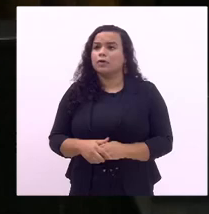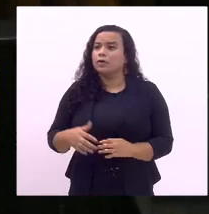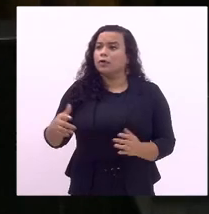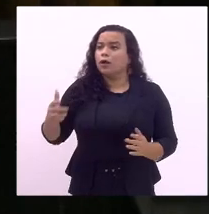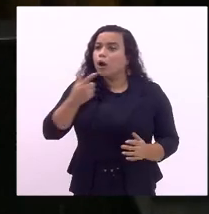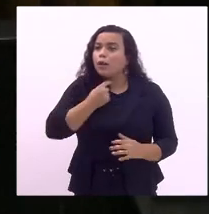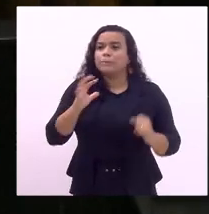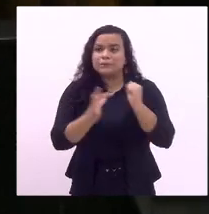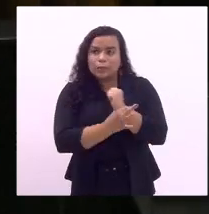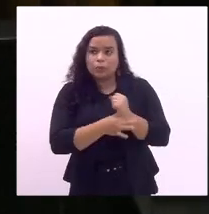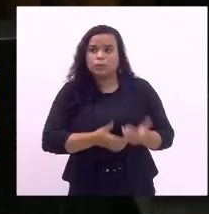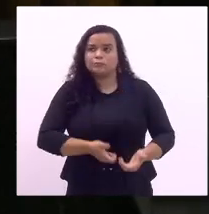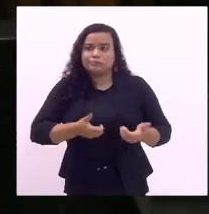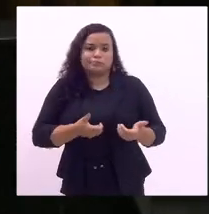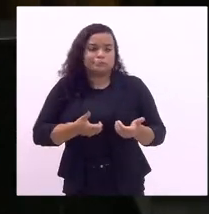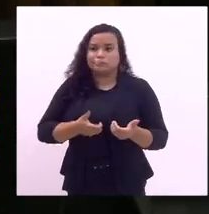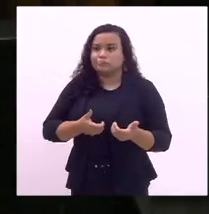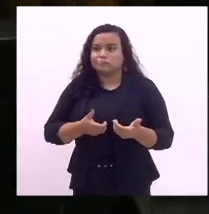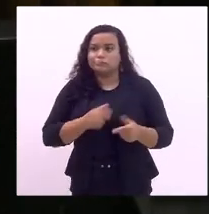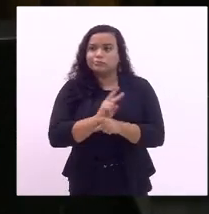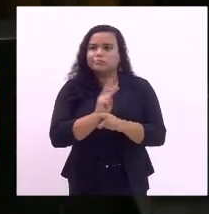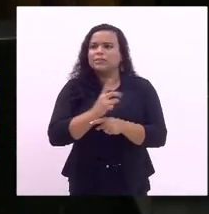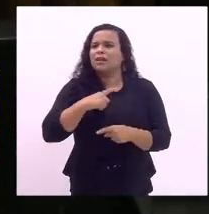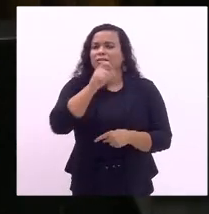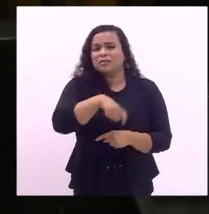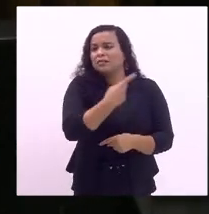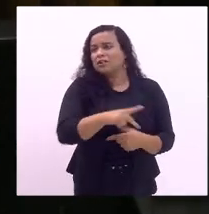carabina fazendo a escolta dele. E